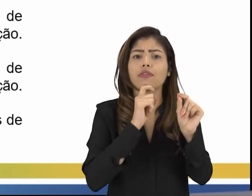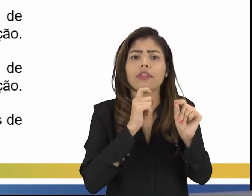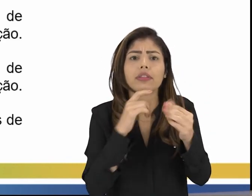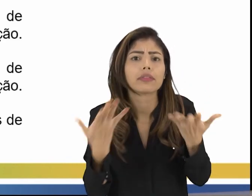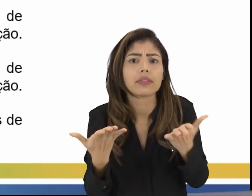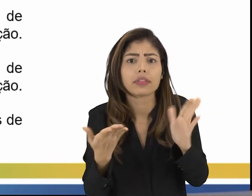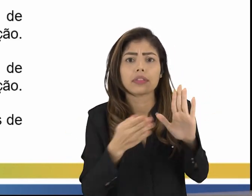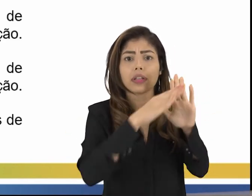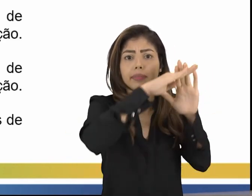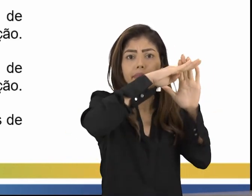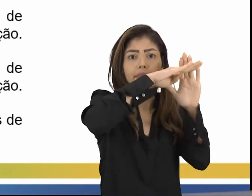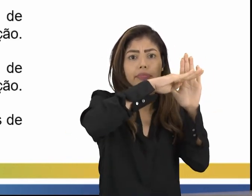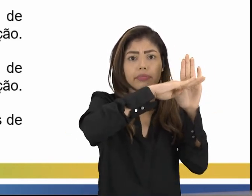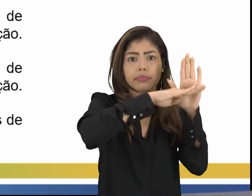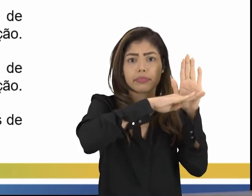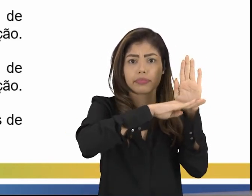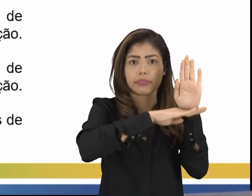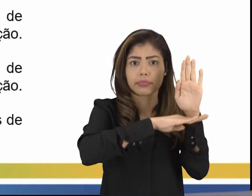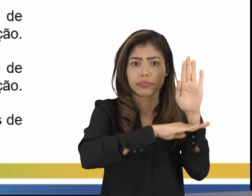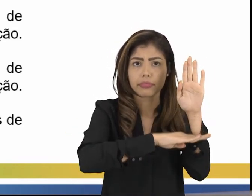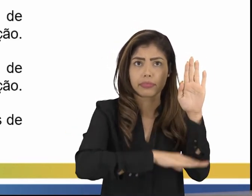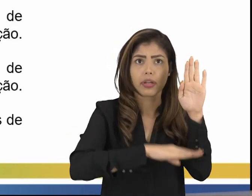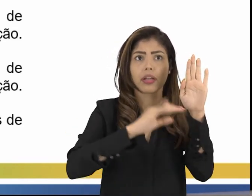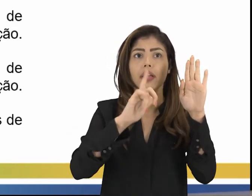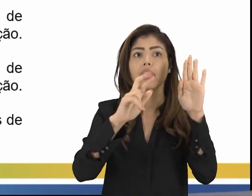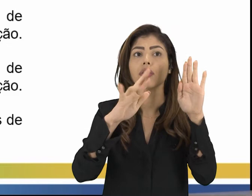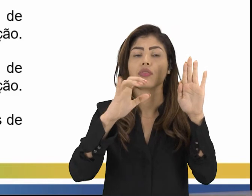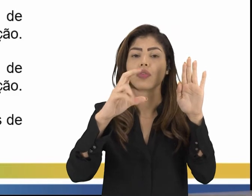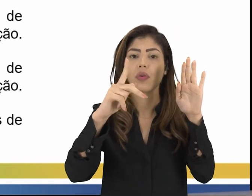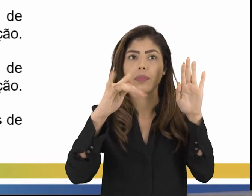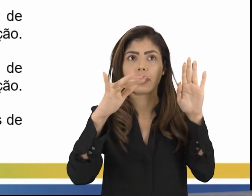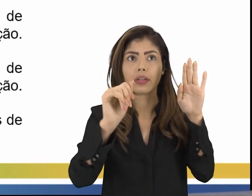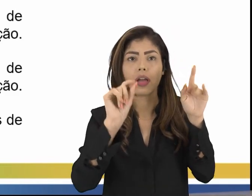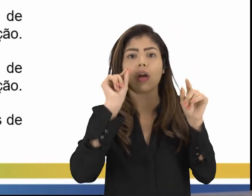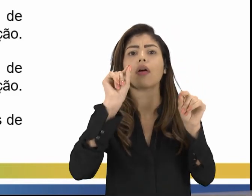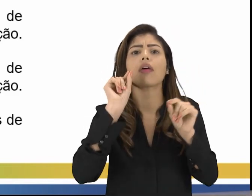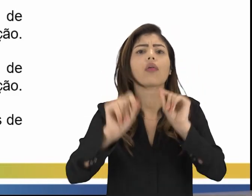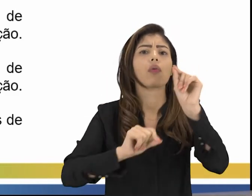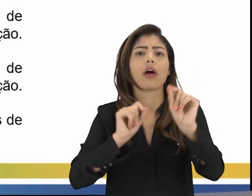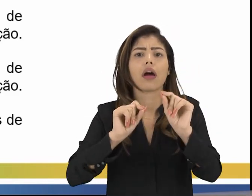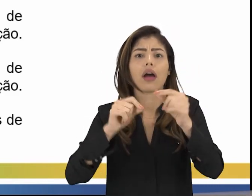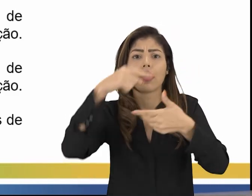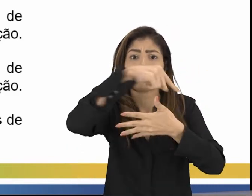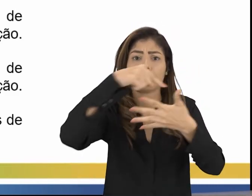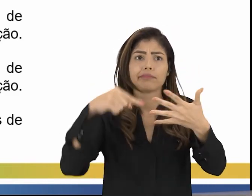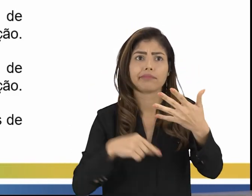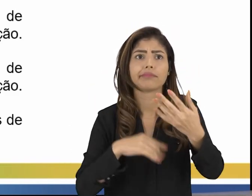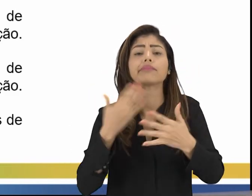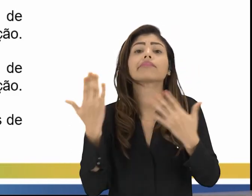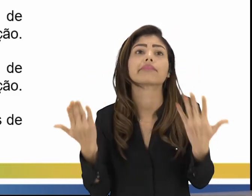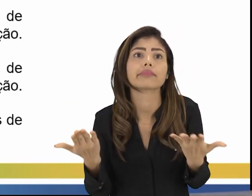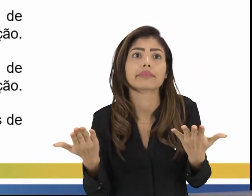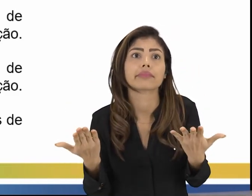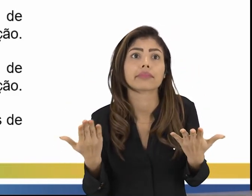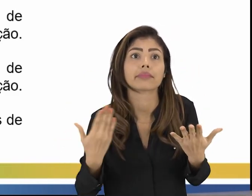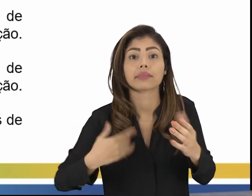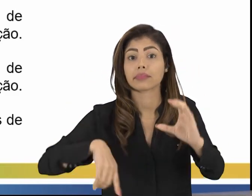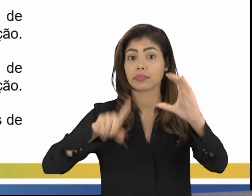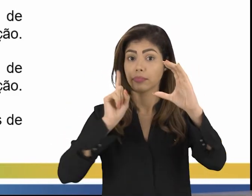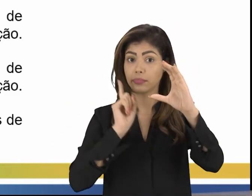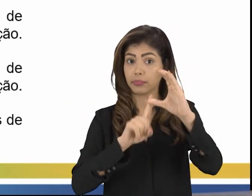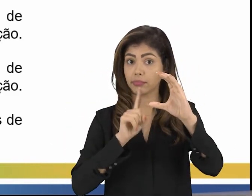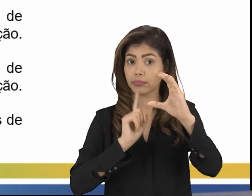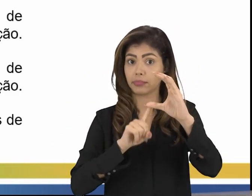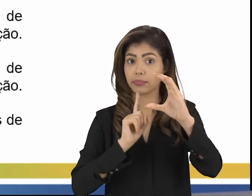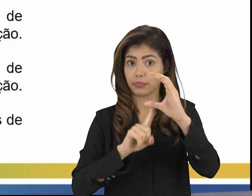Ela vai diminuir, é a nossa crioscopia. Então a alternativa que indica essa variação é a